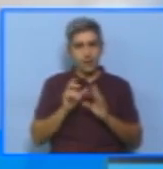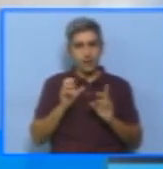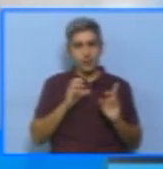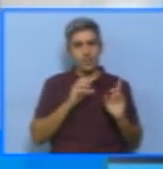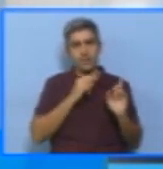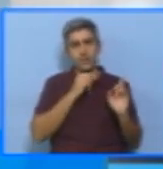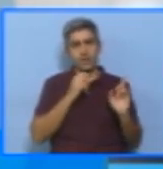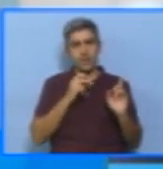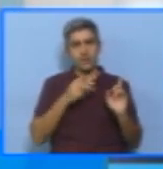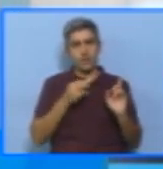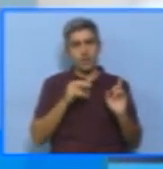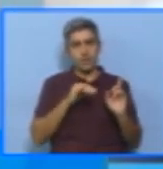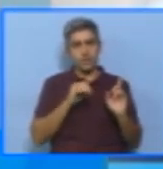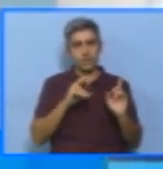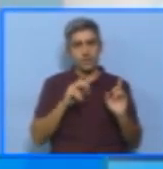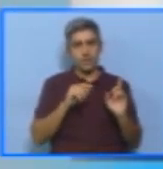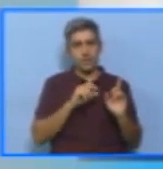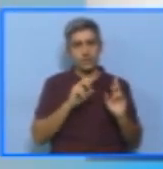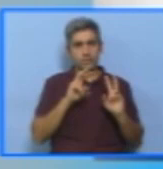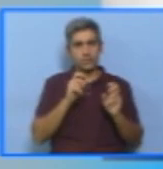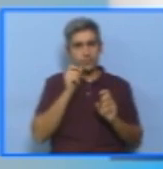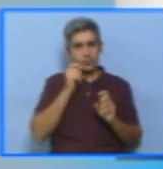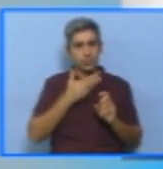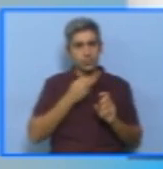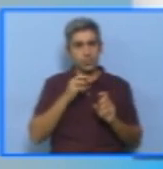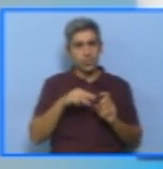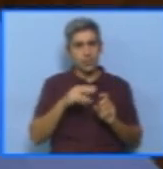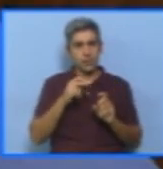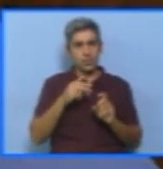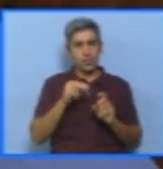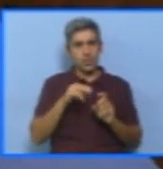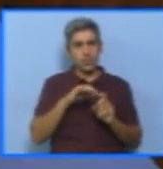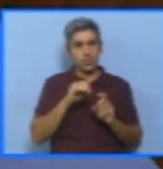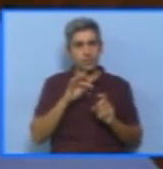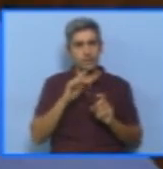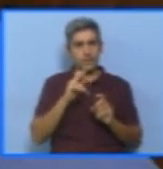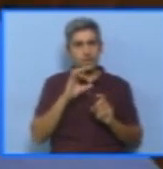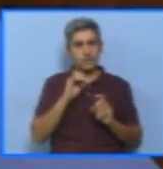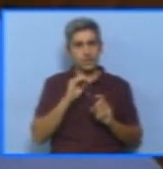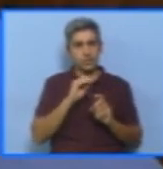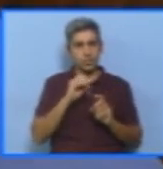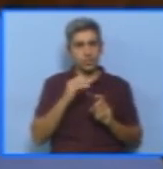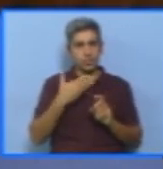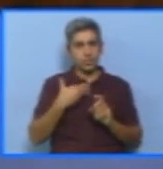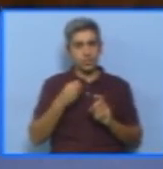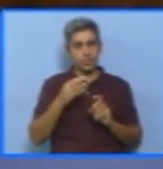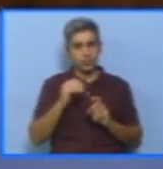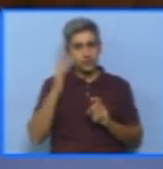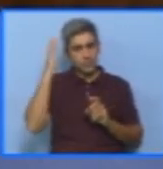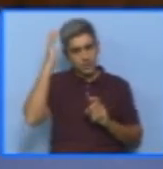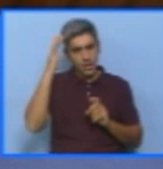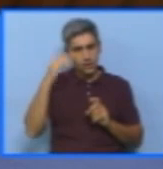cônego António Rego sobre o Dom António Francisco dos Santos, com quem tive também